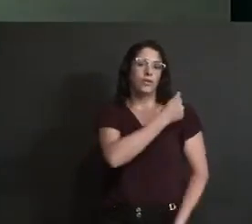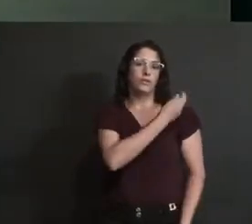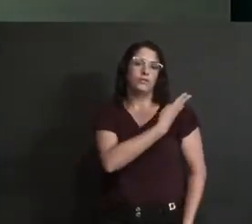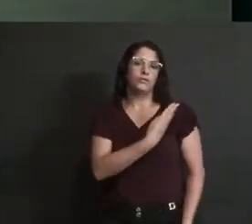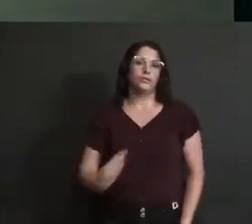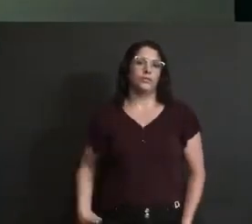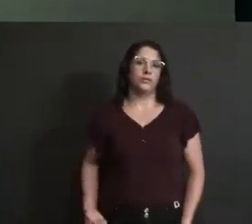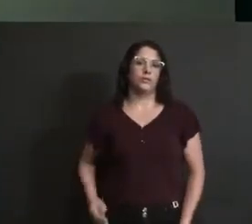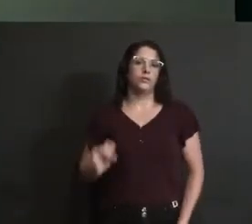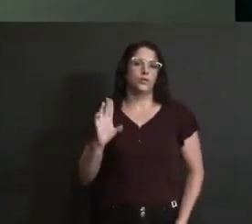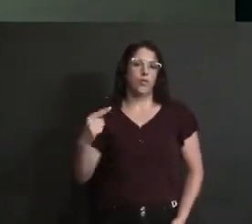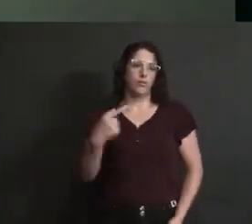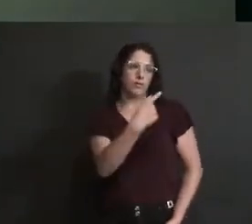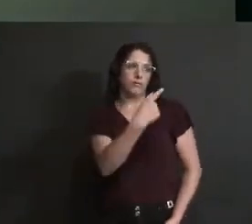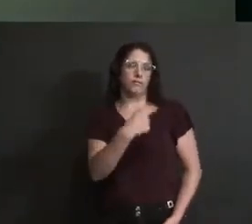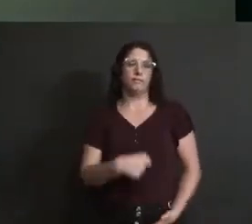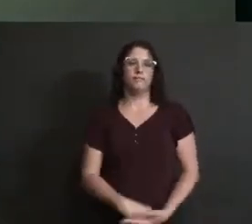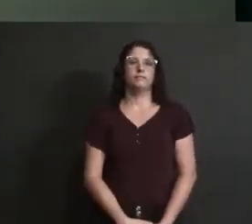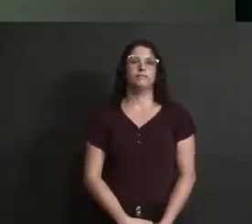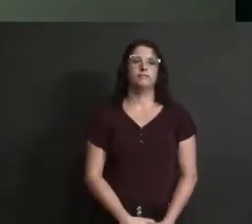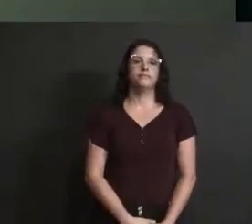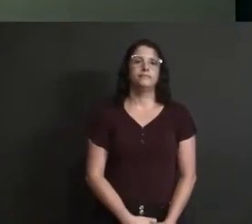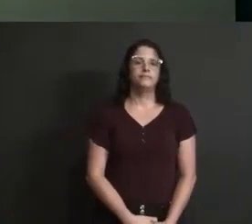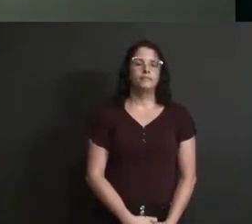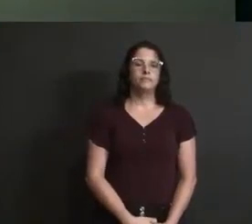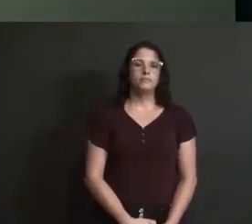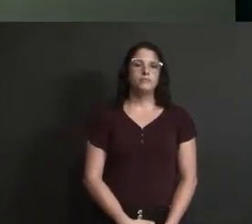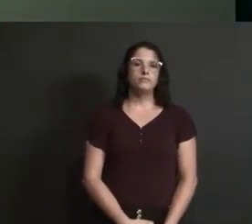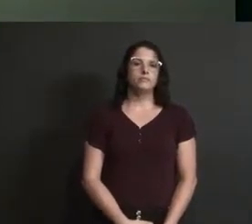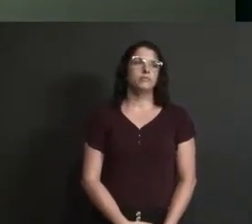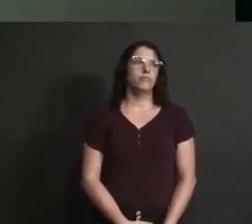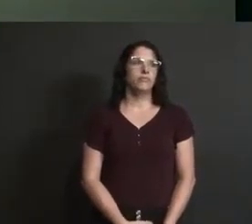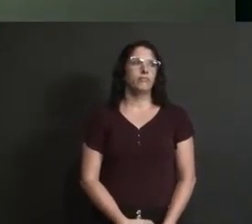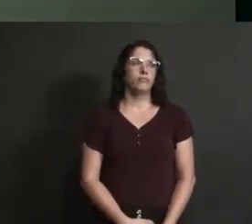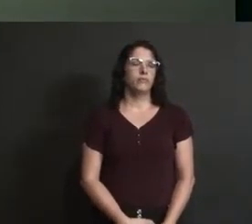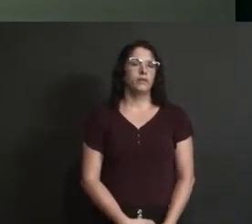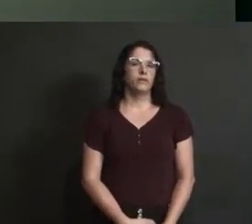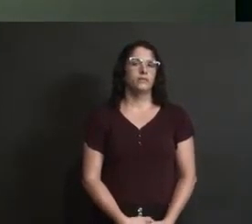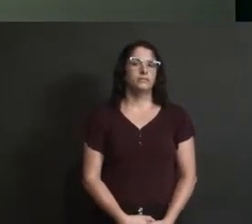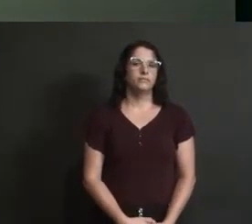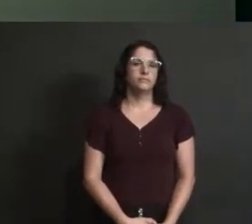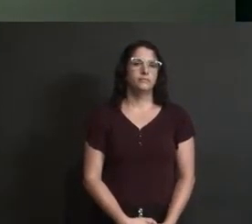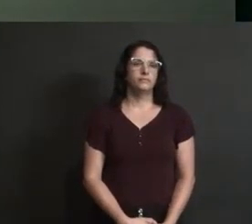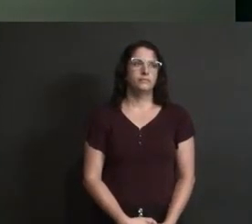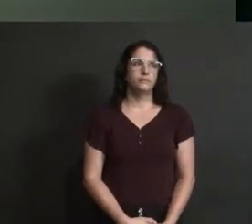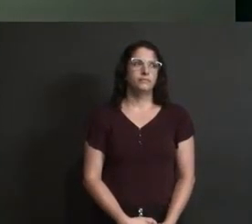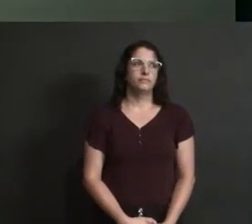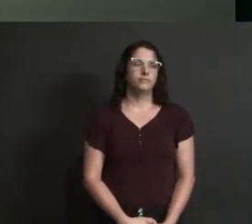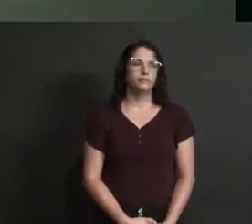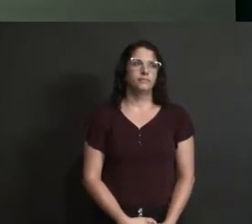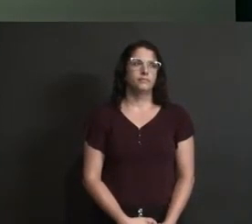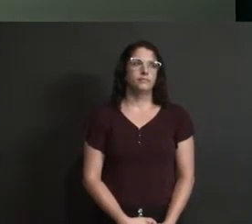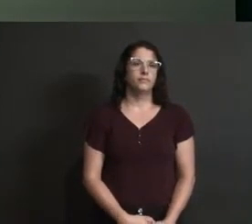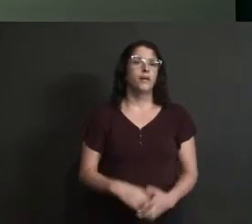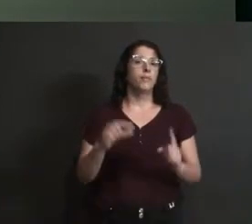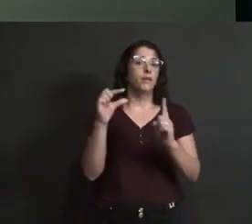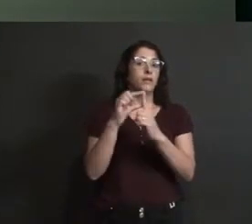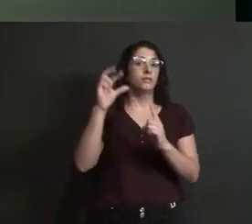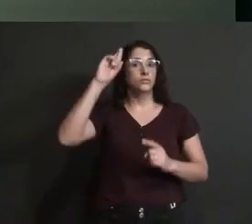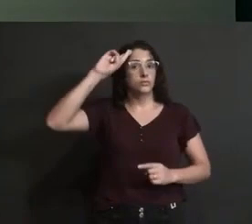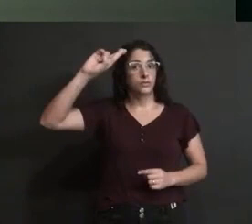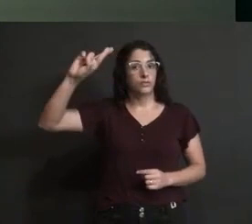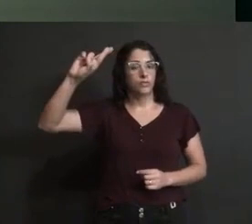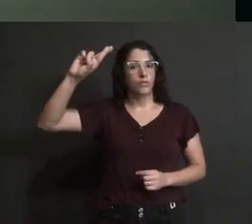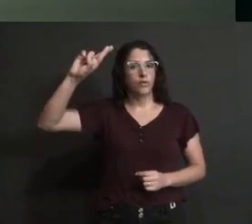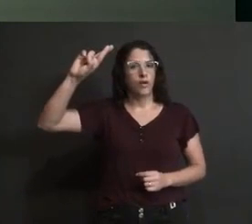Só o banner, isto. É uma palavra do Senhor que as nações viriam a esta